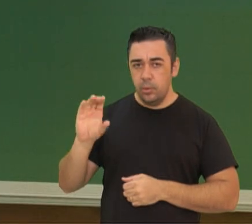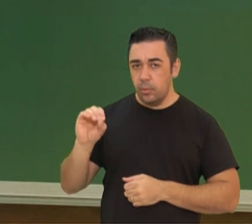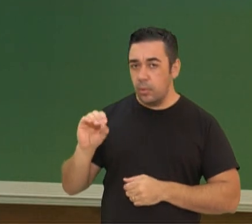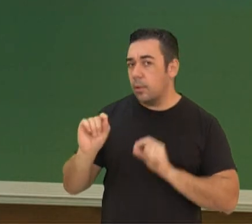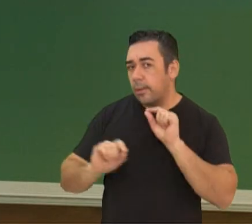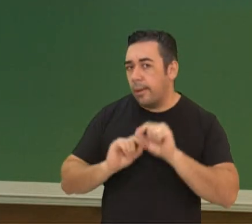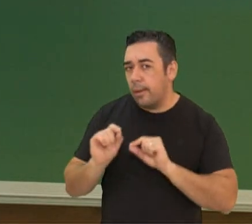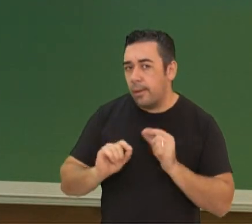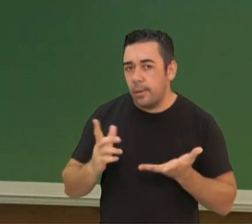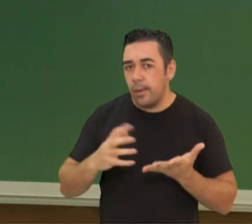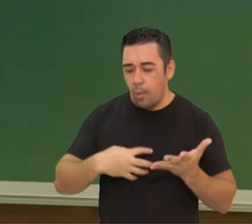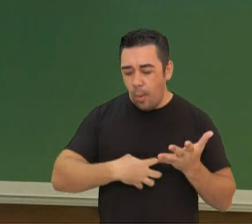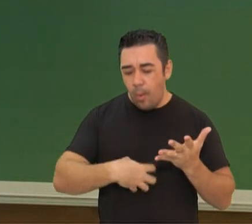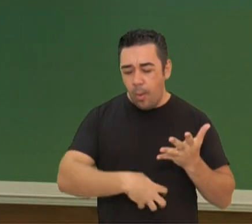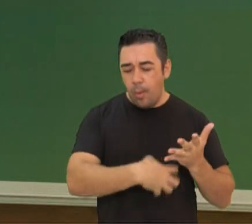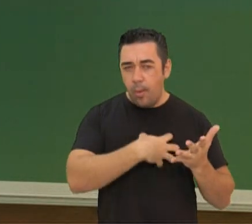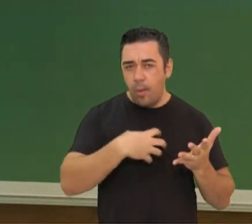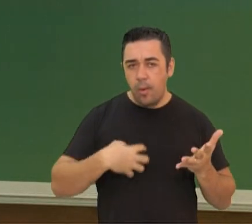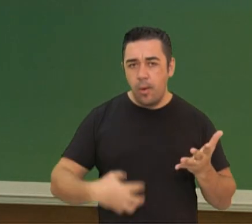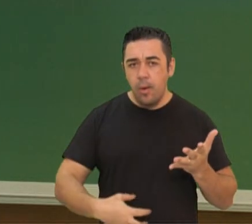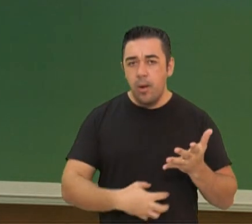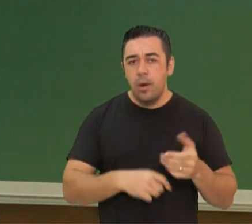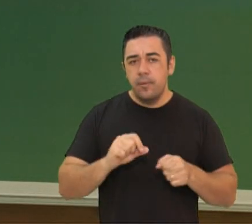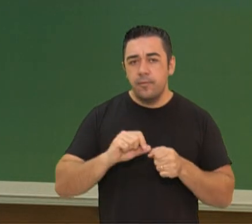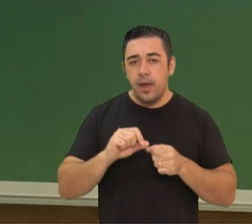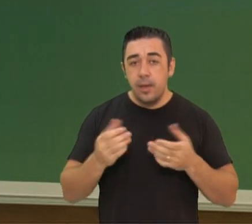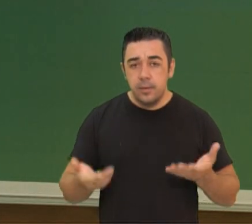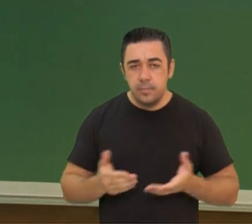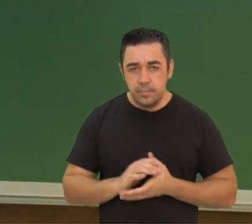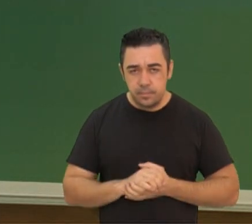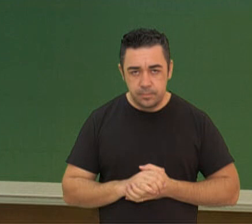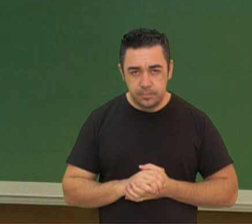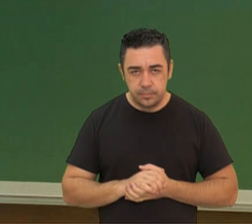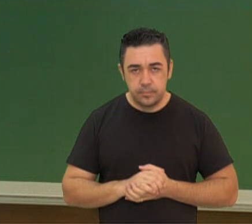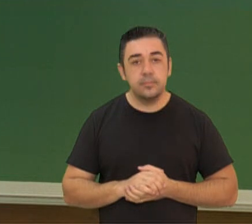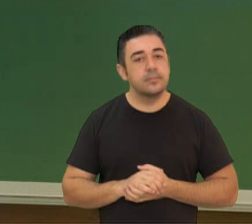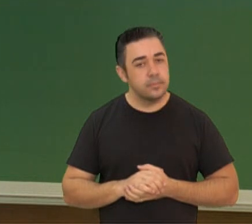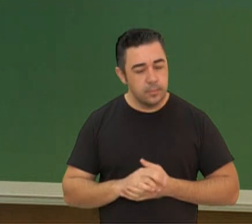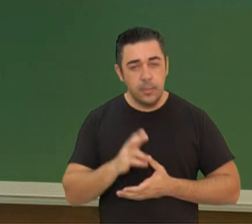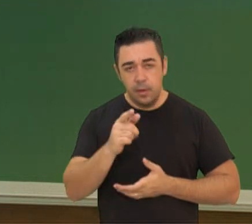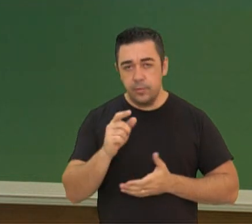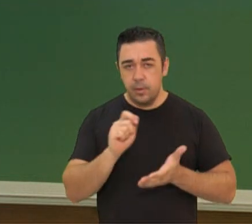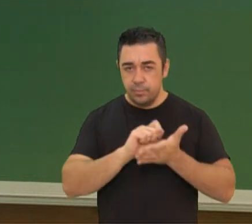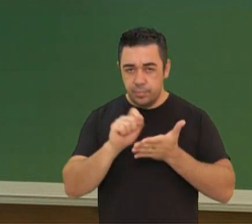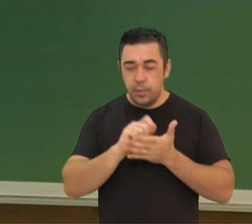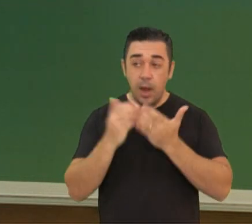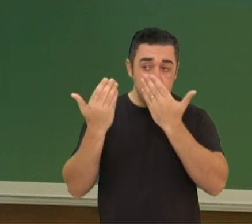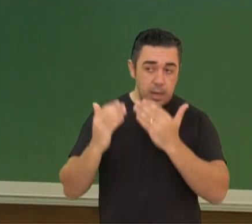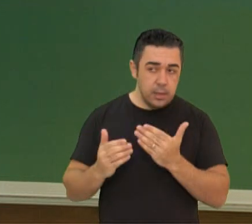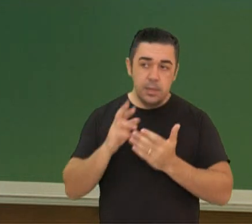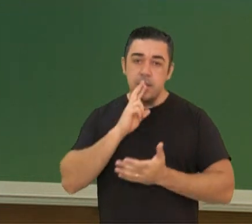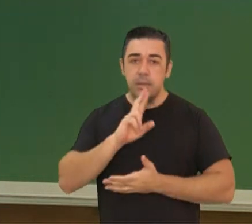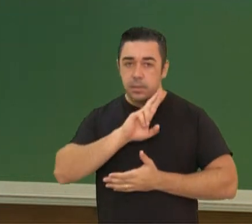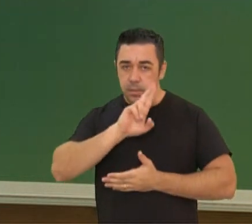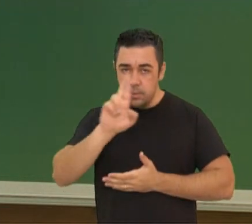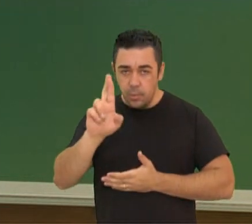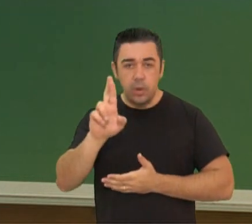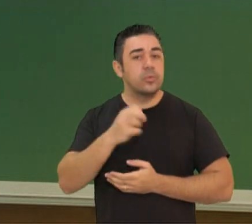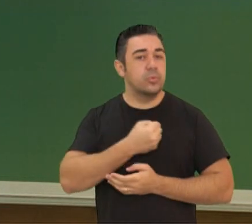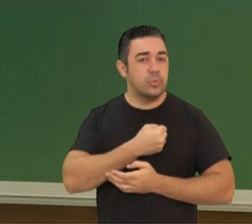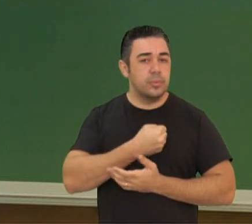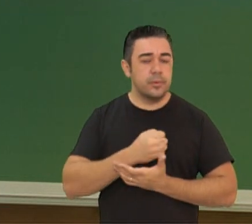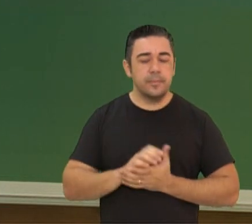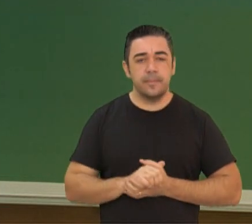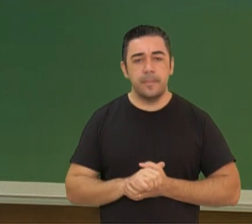Quem dessas estruturas, desses órgãos faz isso? Então, você analisa, né, e coloca o número dentro